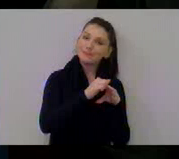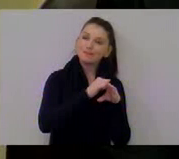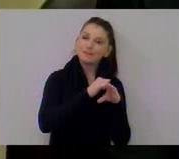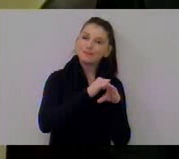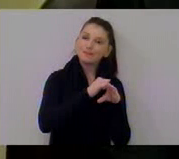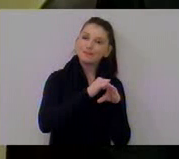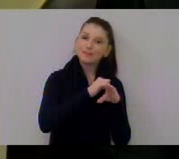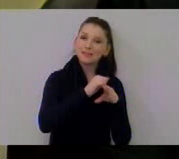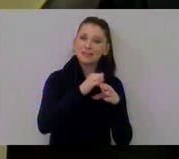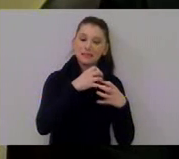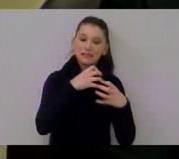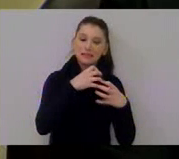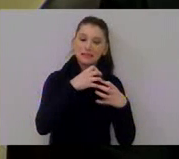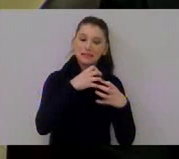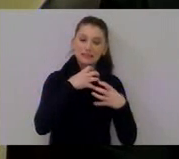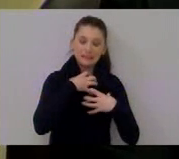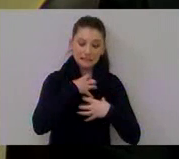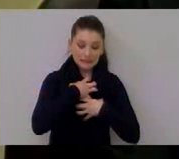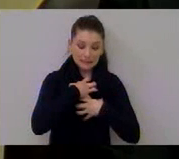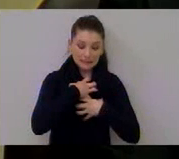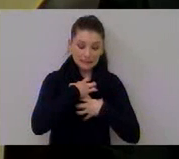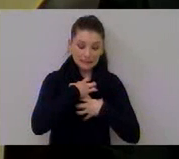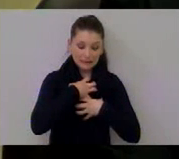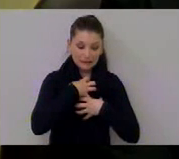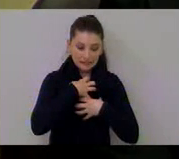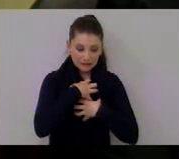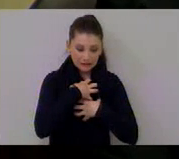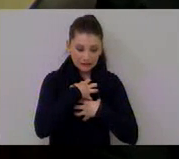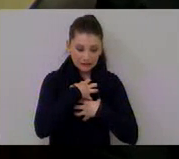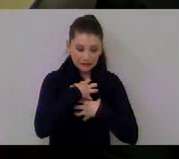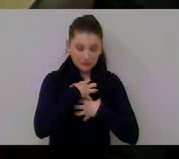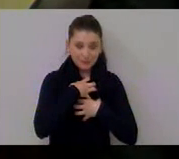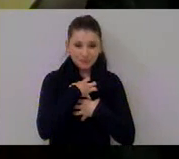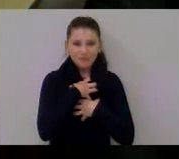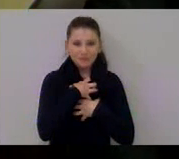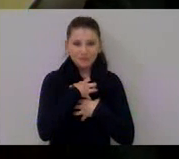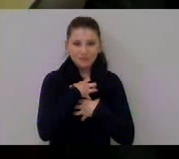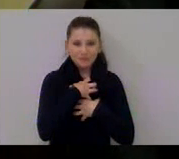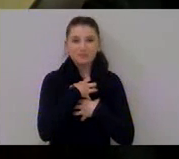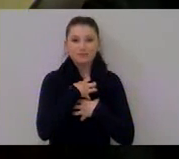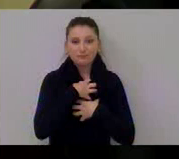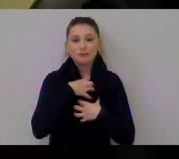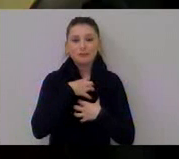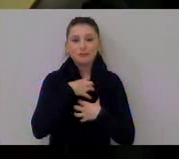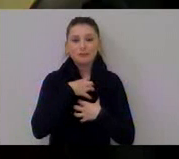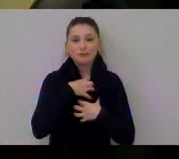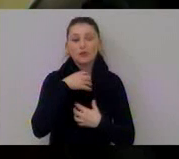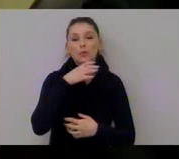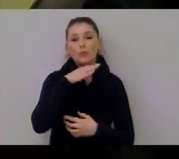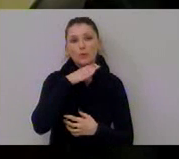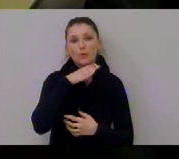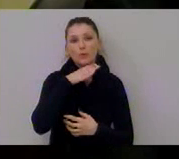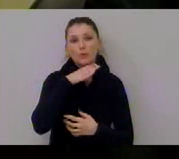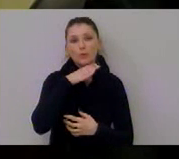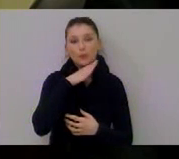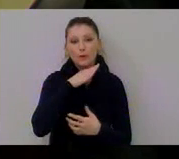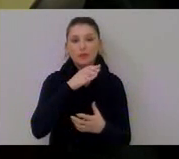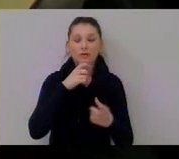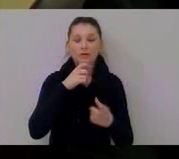deixadas pela essa violência urbana e social.